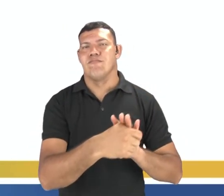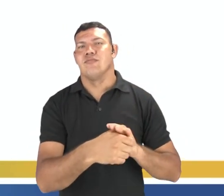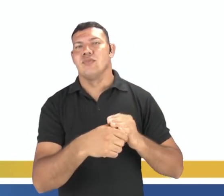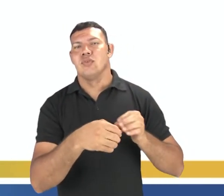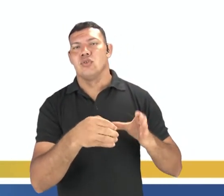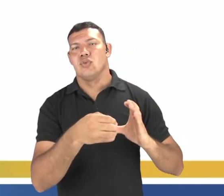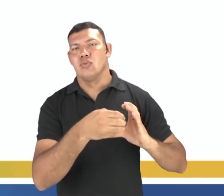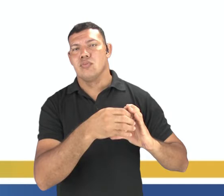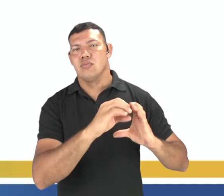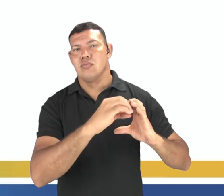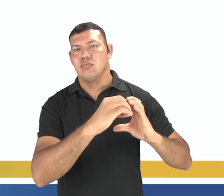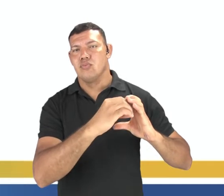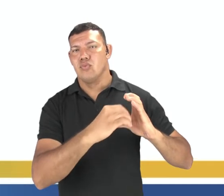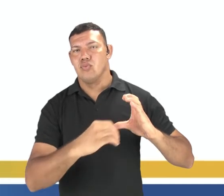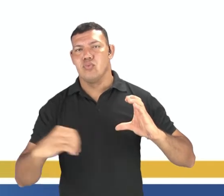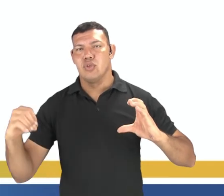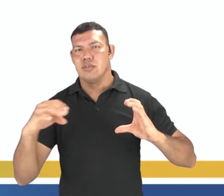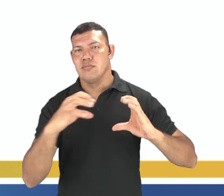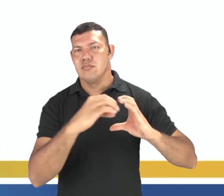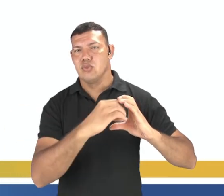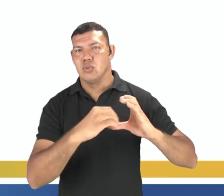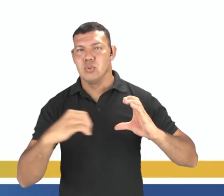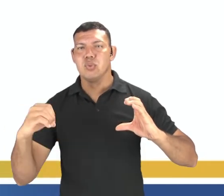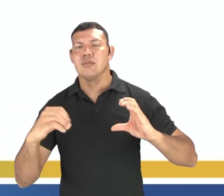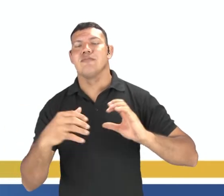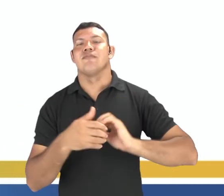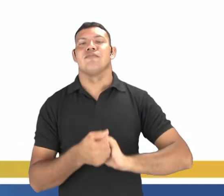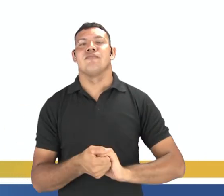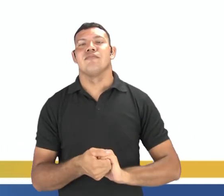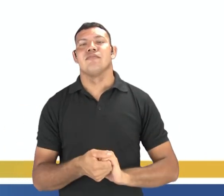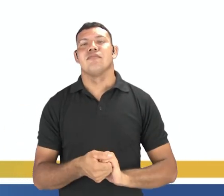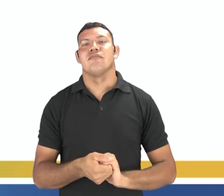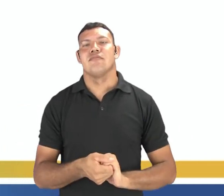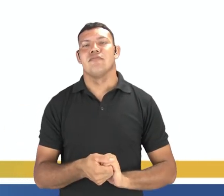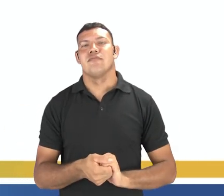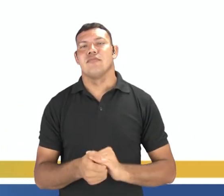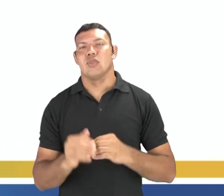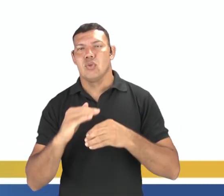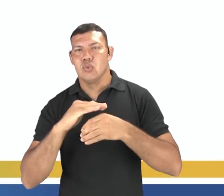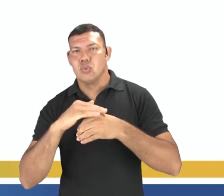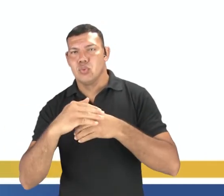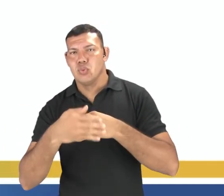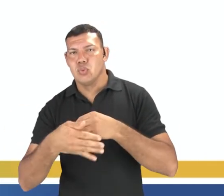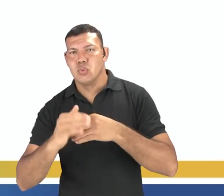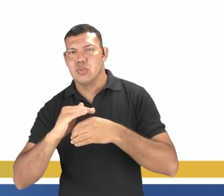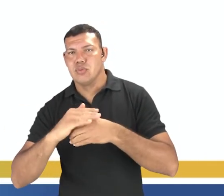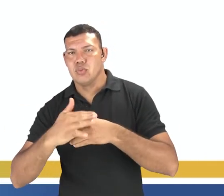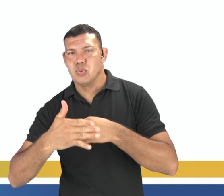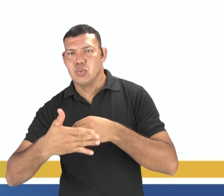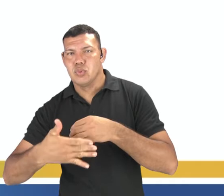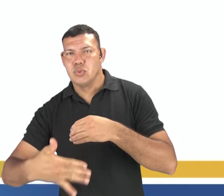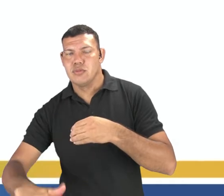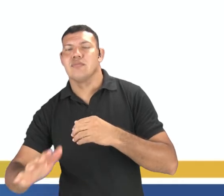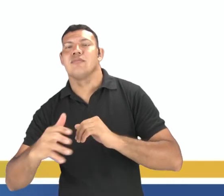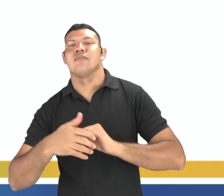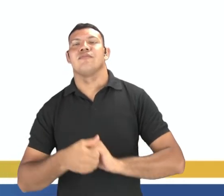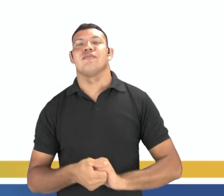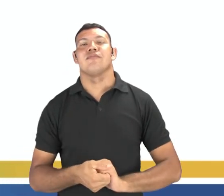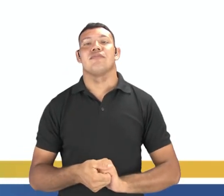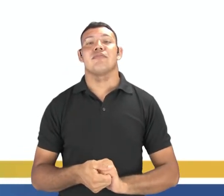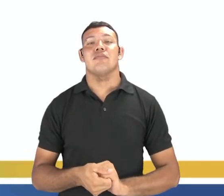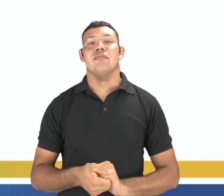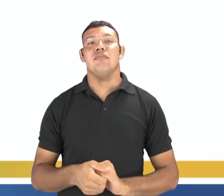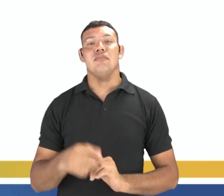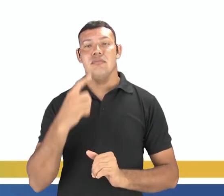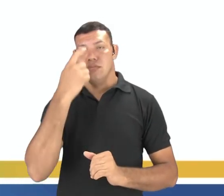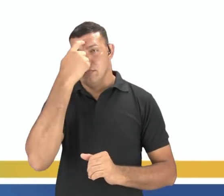ejaculação. Caso isso não aconteça, apresenta a escamação e a eliminação da menstruação. Então, nós temos aí